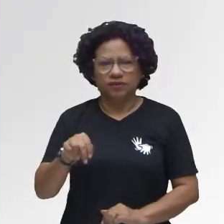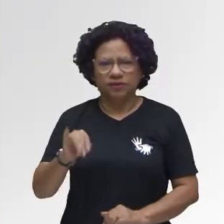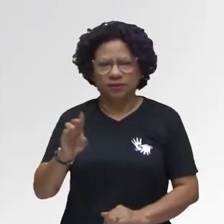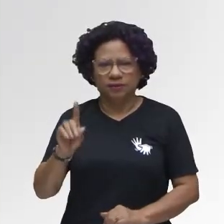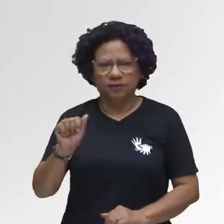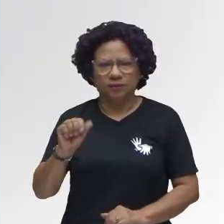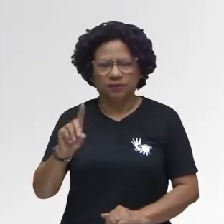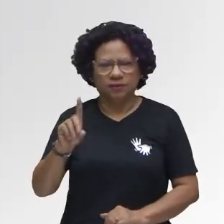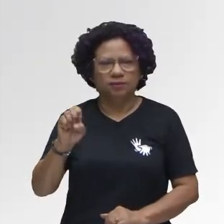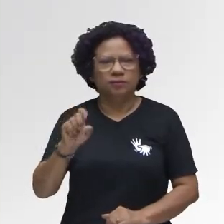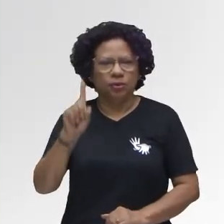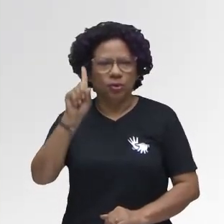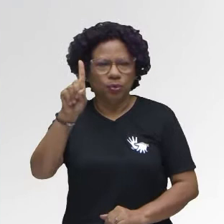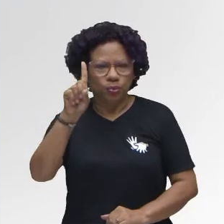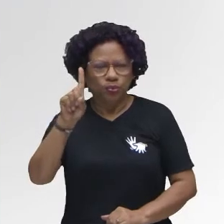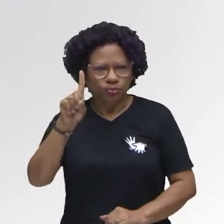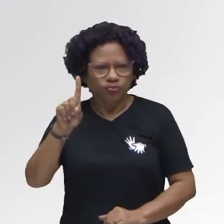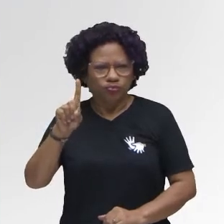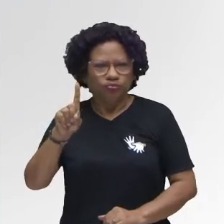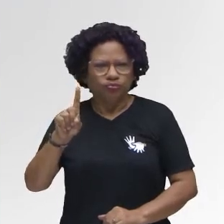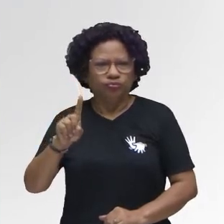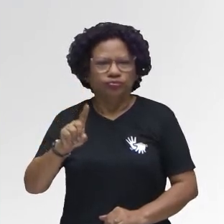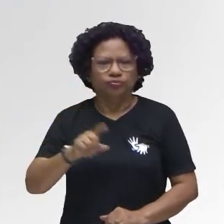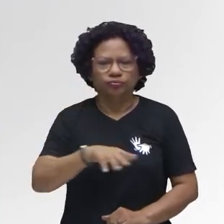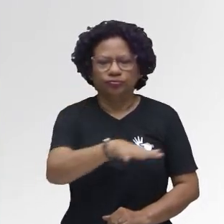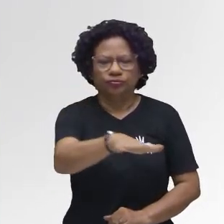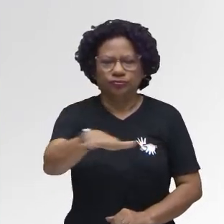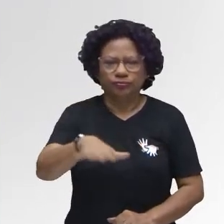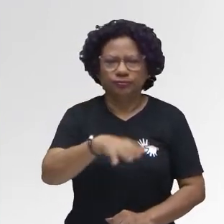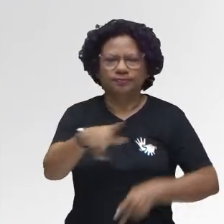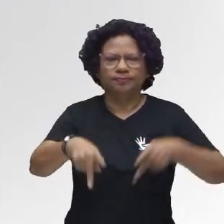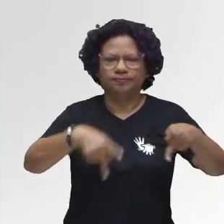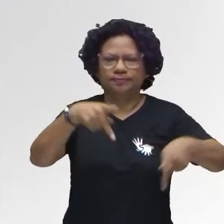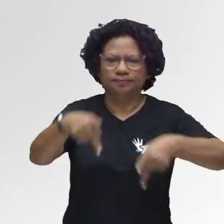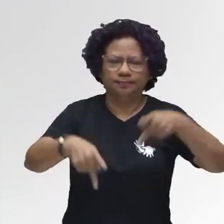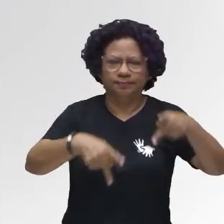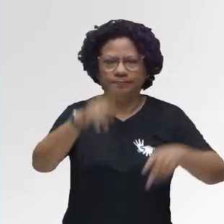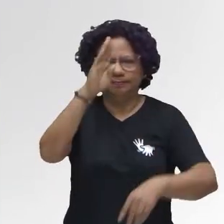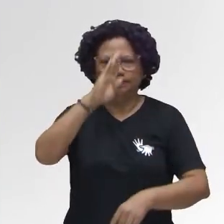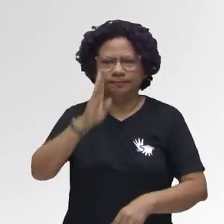Unidade 1. Território e população brasileira.